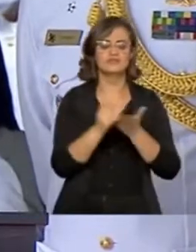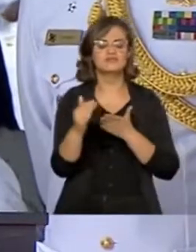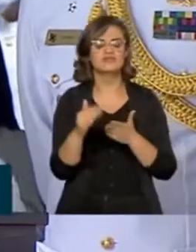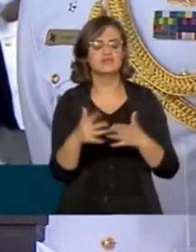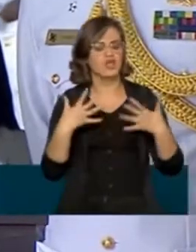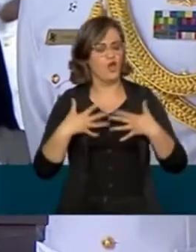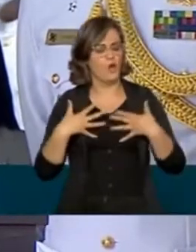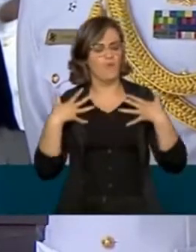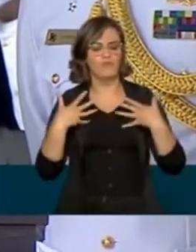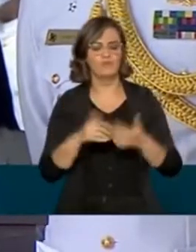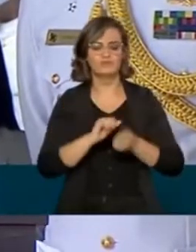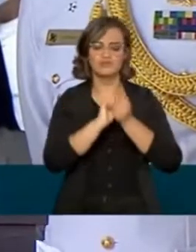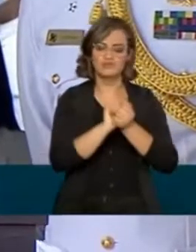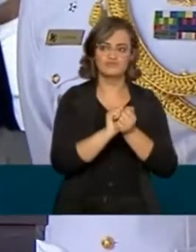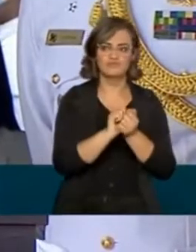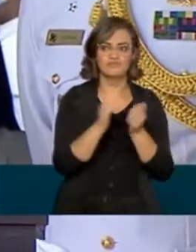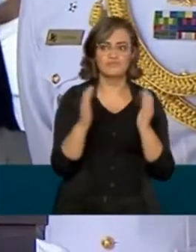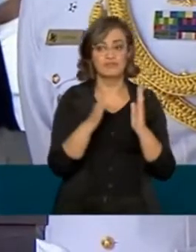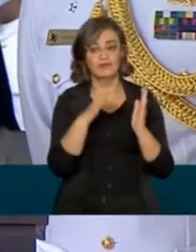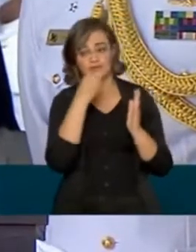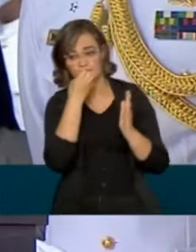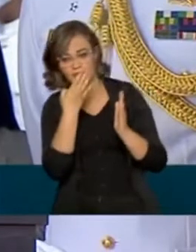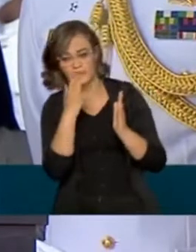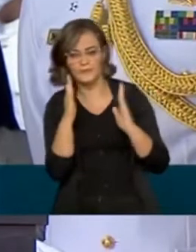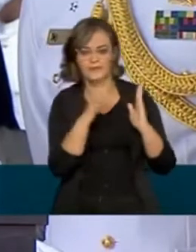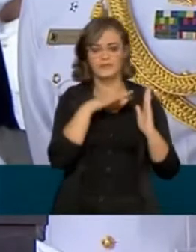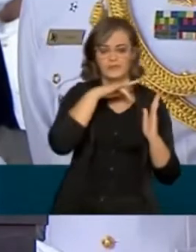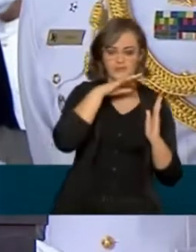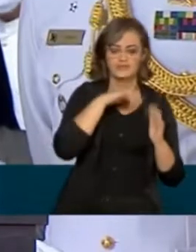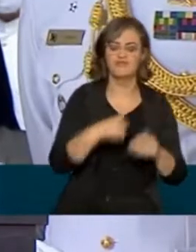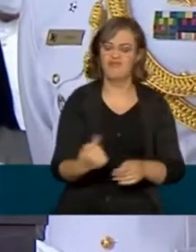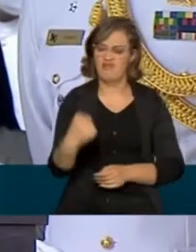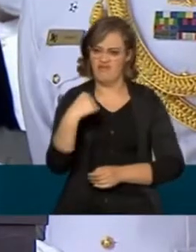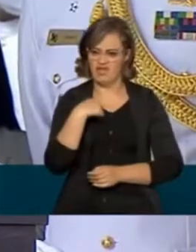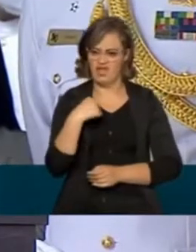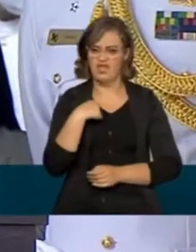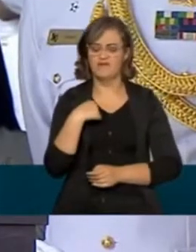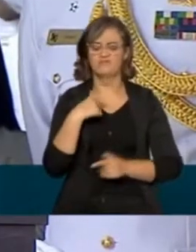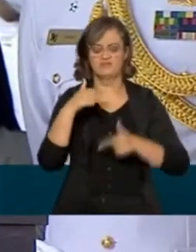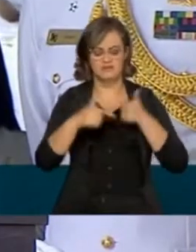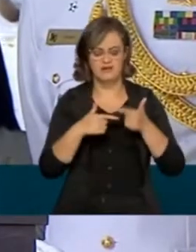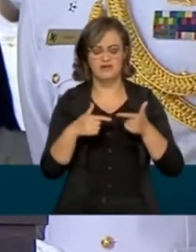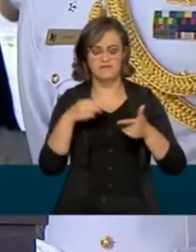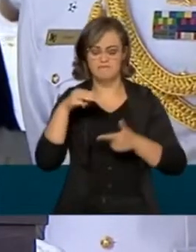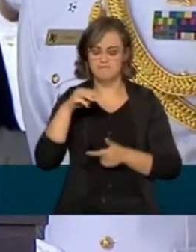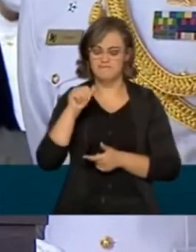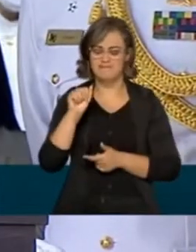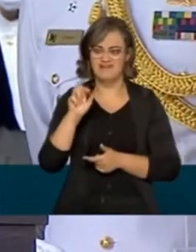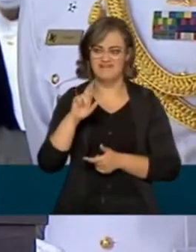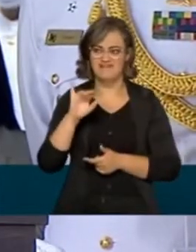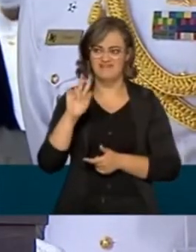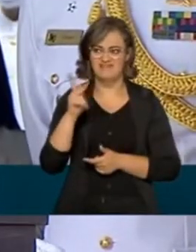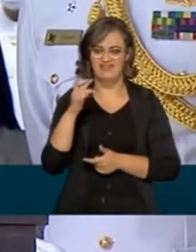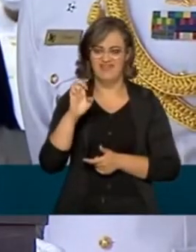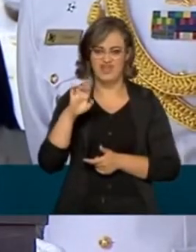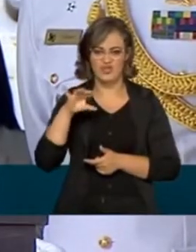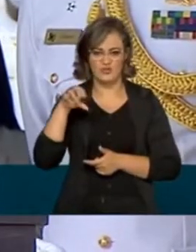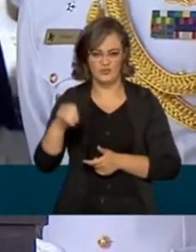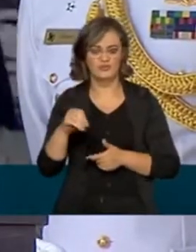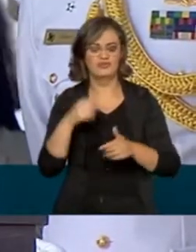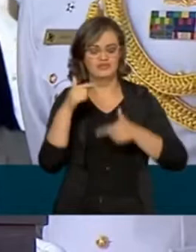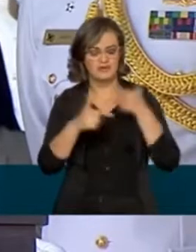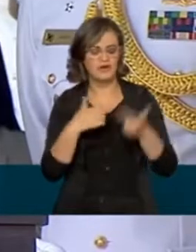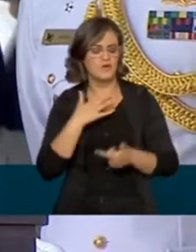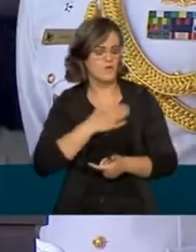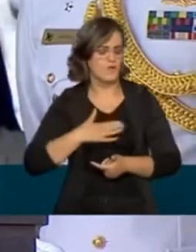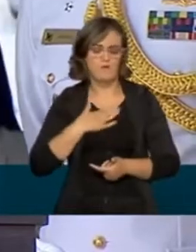estarmos juntos, em bons e maus momentos. Sou marinheiro e outra coisa não quero ser. A minha família, meu